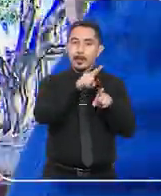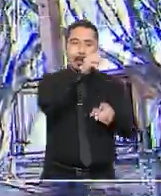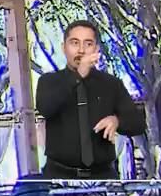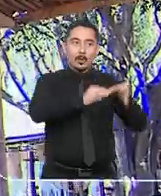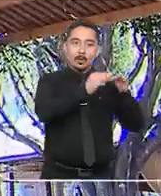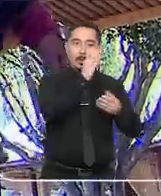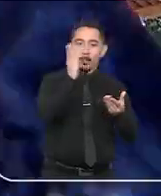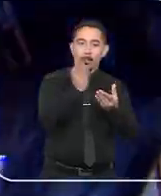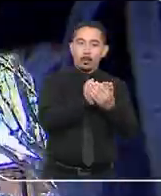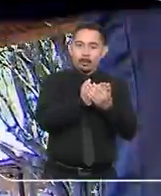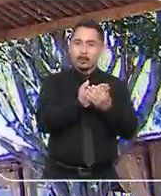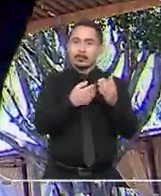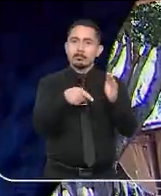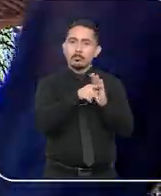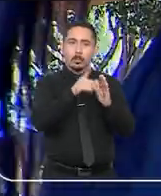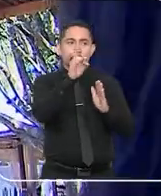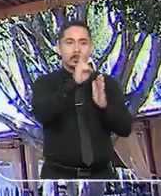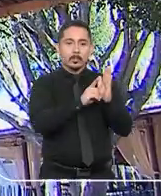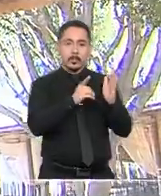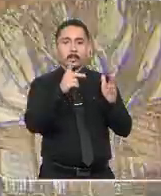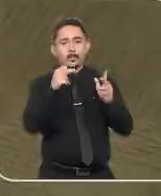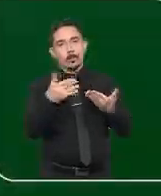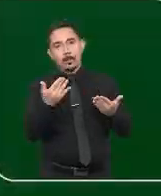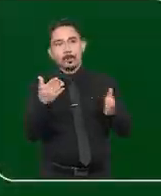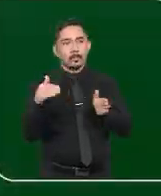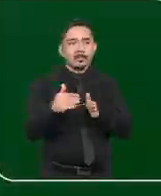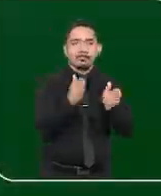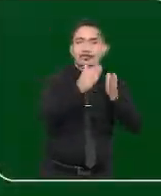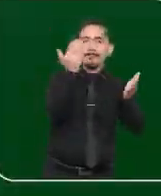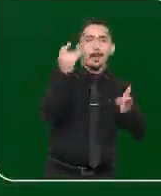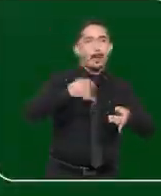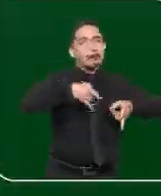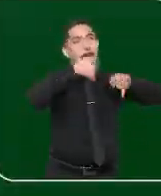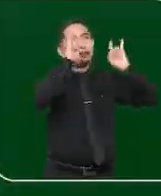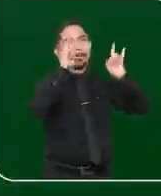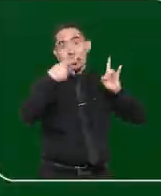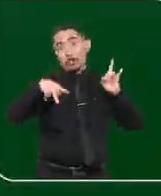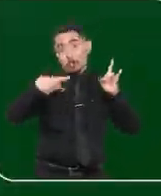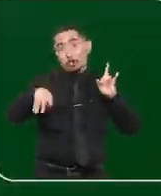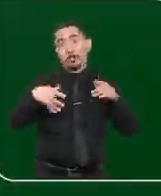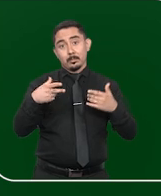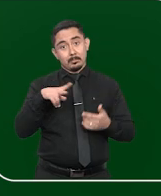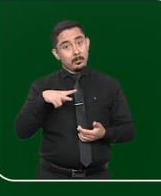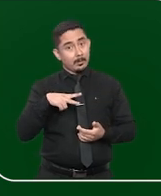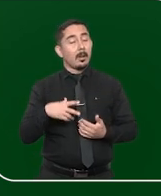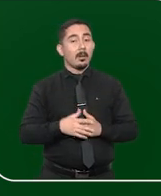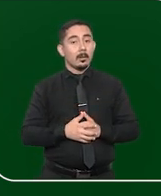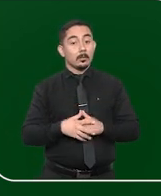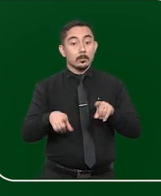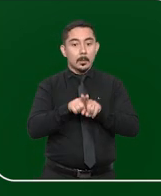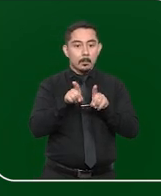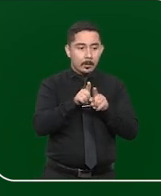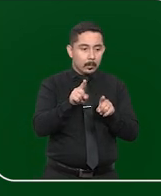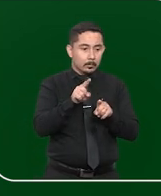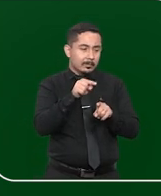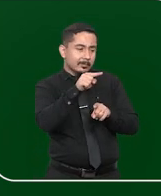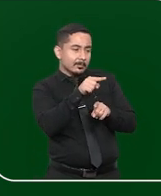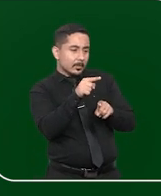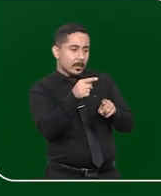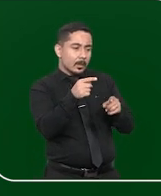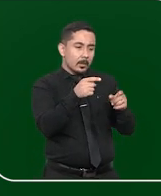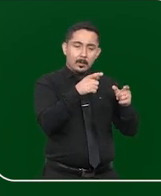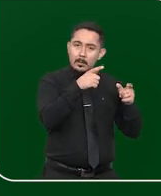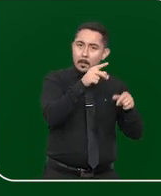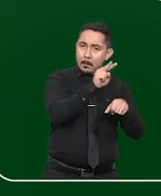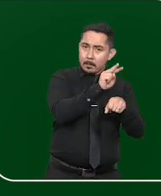que também tem julgado processos referentes a direitos como a acessibilidade nos prédios públicos e privados, a reserva de vagas